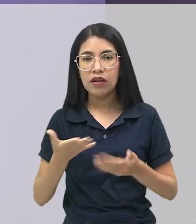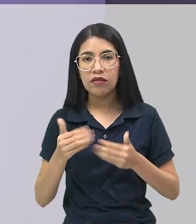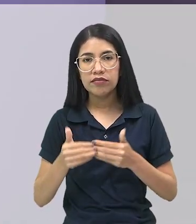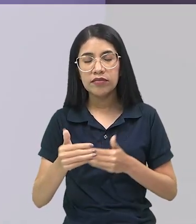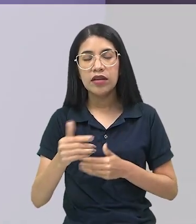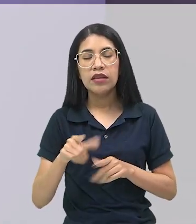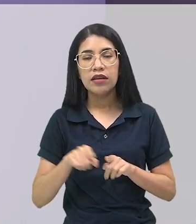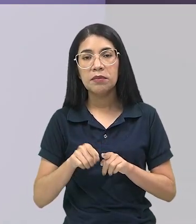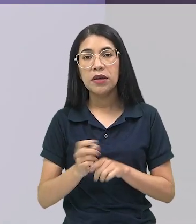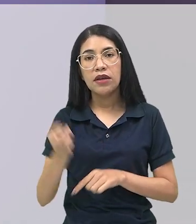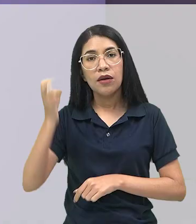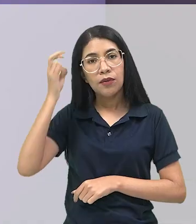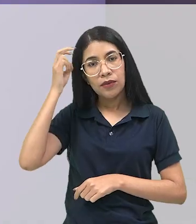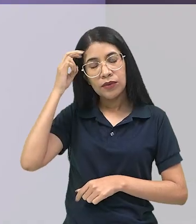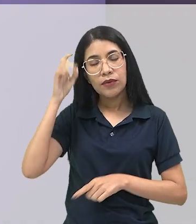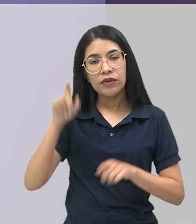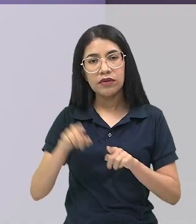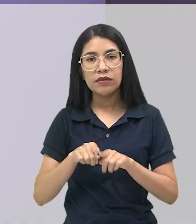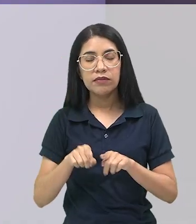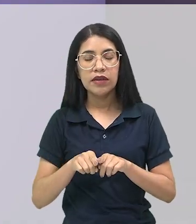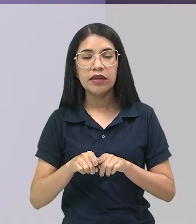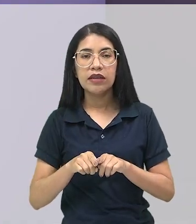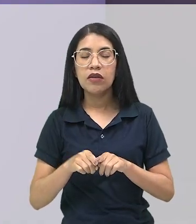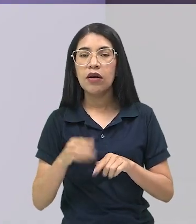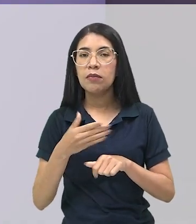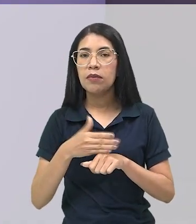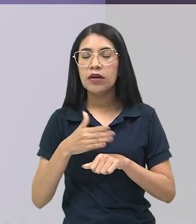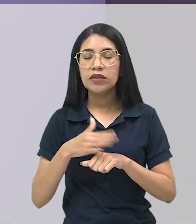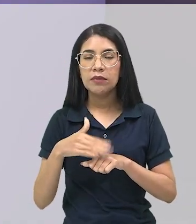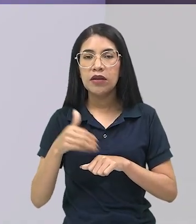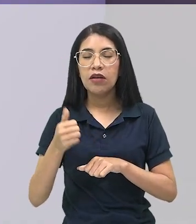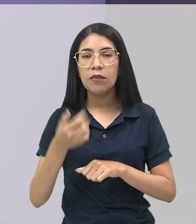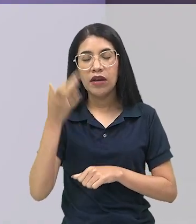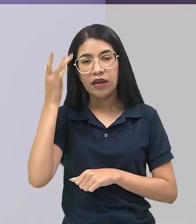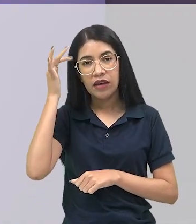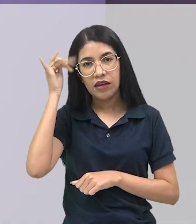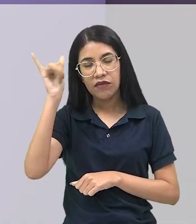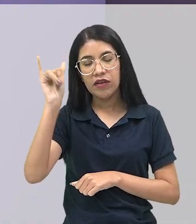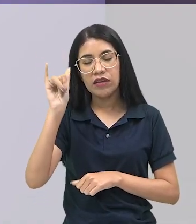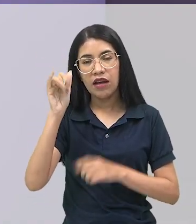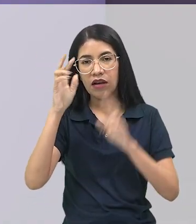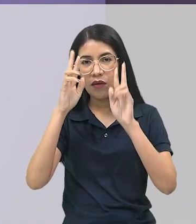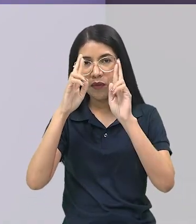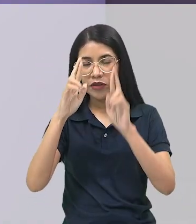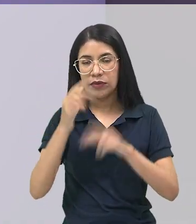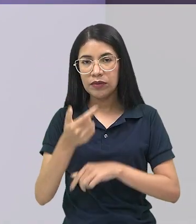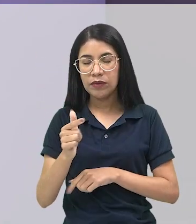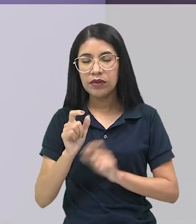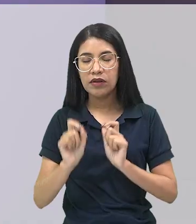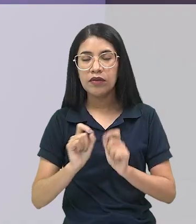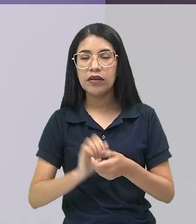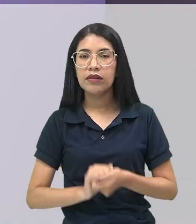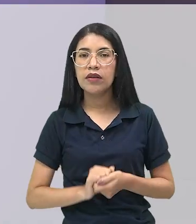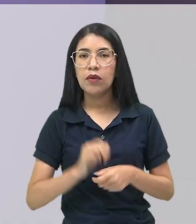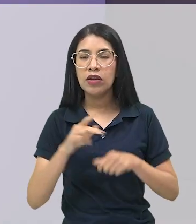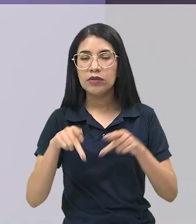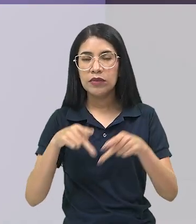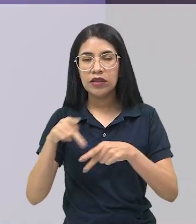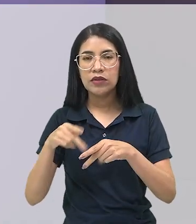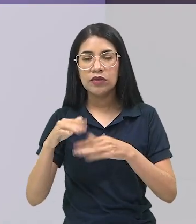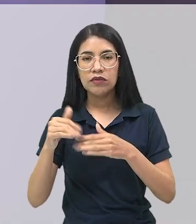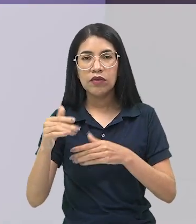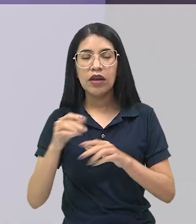nova cultura. A melhor prática para combater essa intolerância com estrangeiros, que nós chamamos